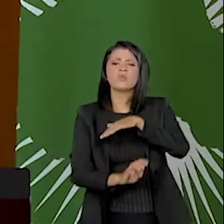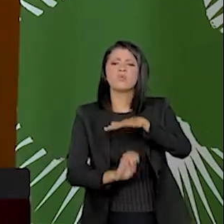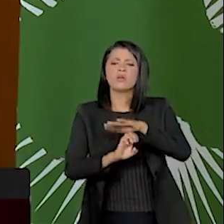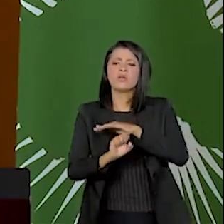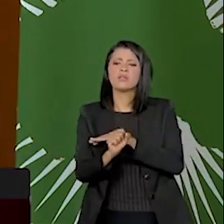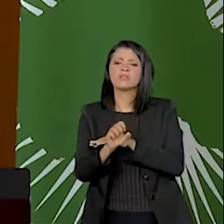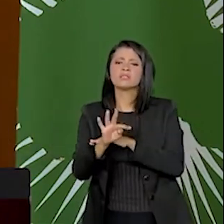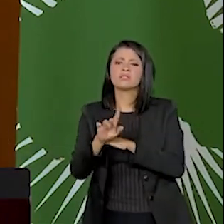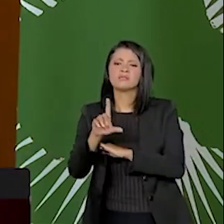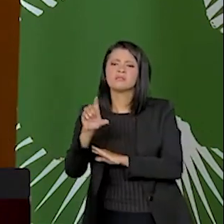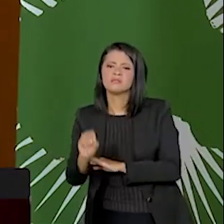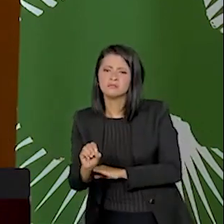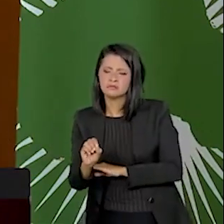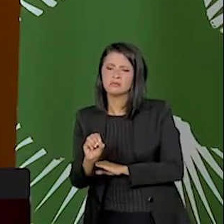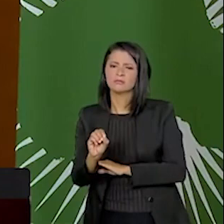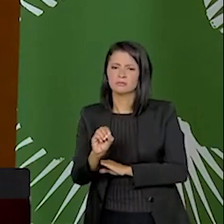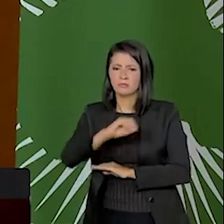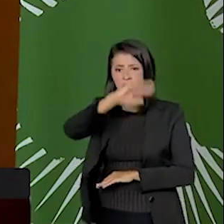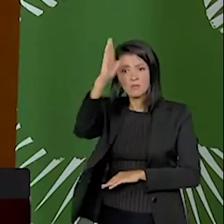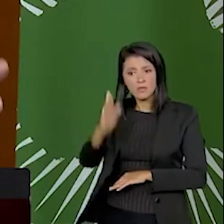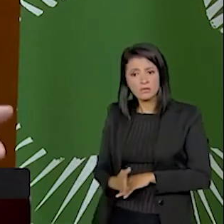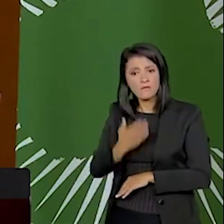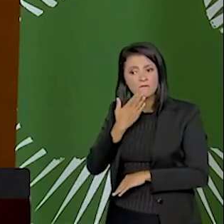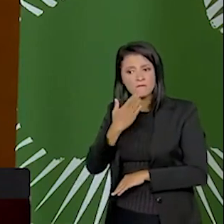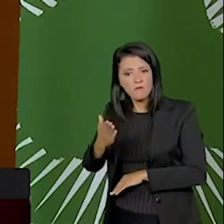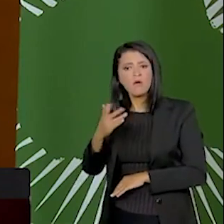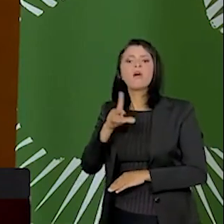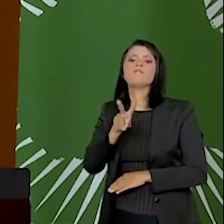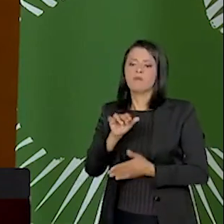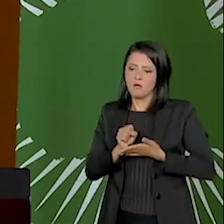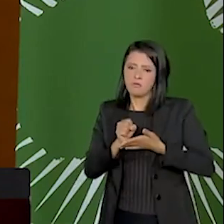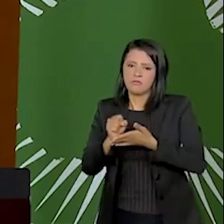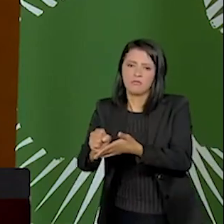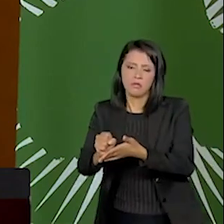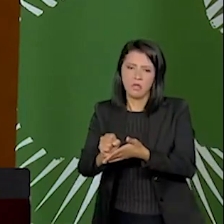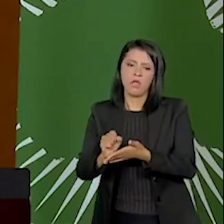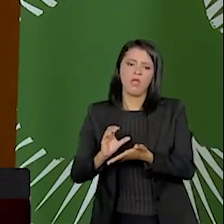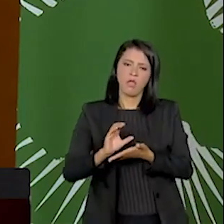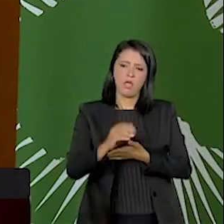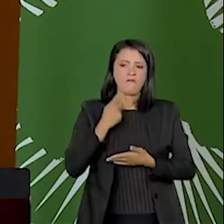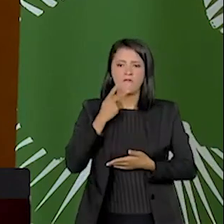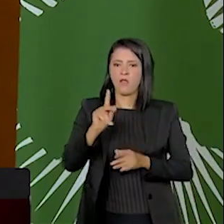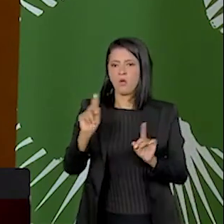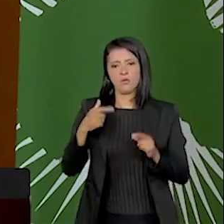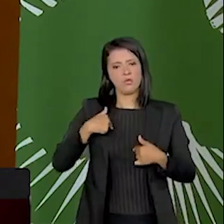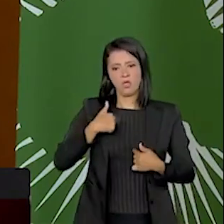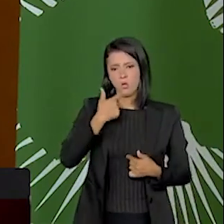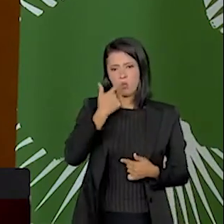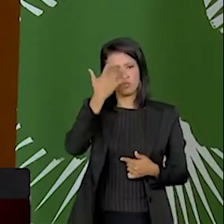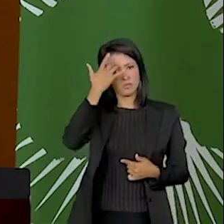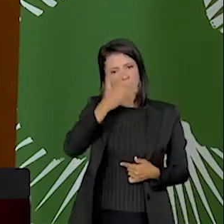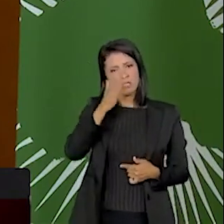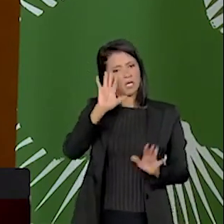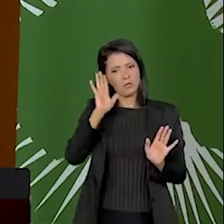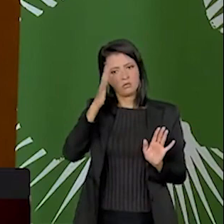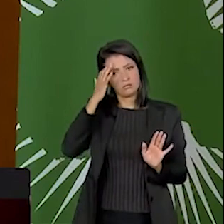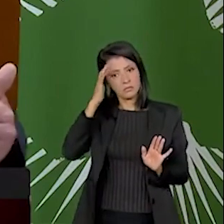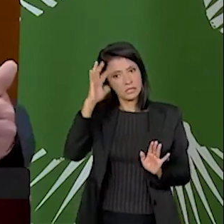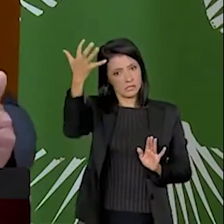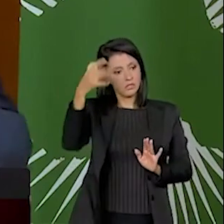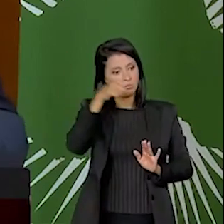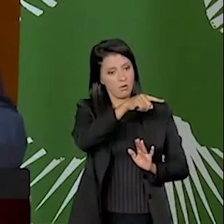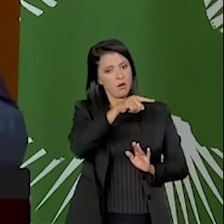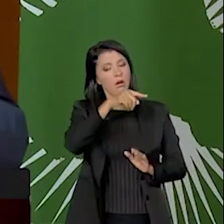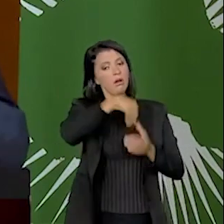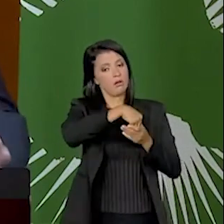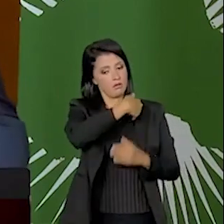Brasil não não apenas afirmou que vai dar contribuição não posso dizer quanto porque não é o presidente que decide sabe é preciso ver quem é que cuida